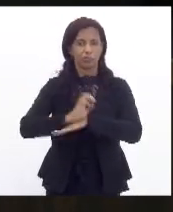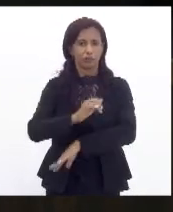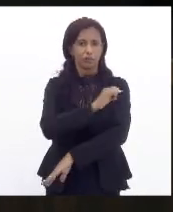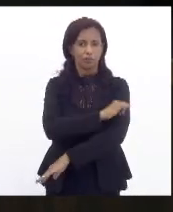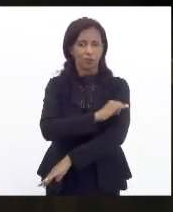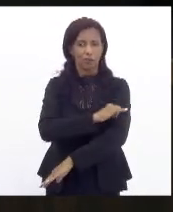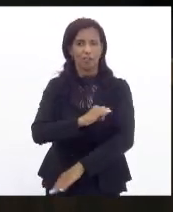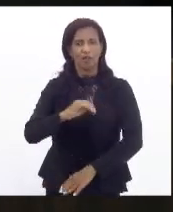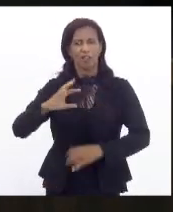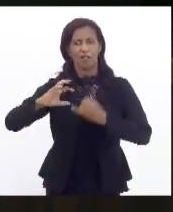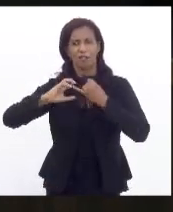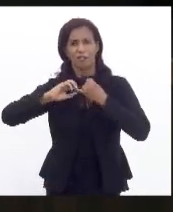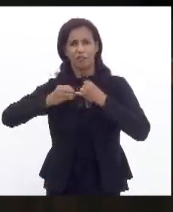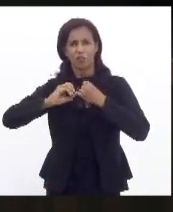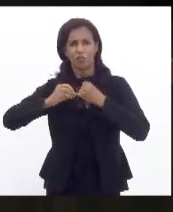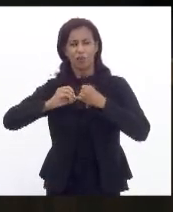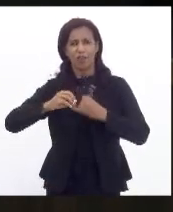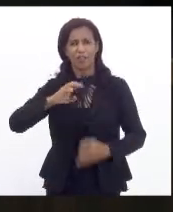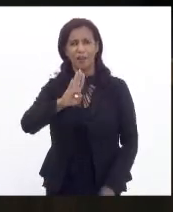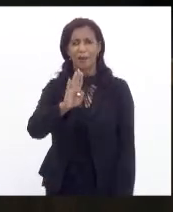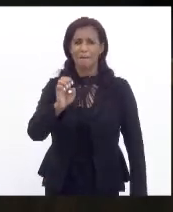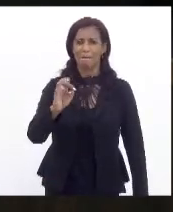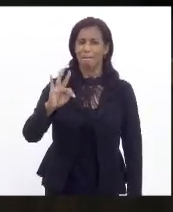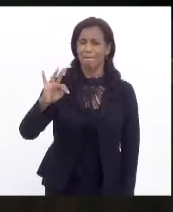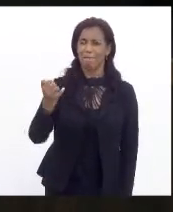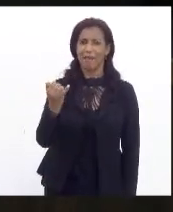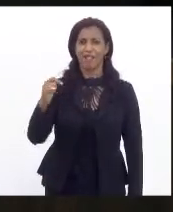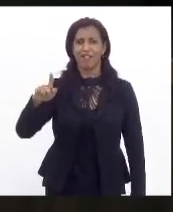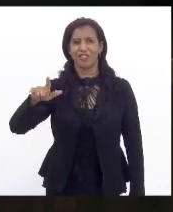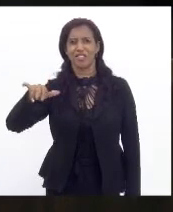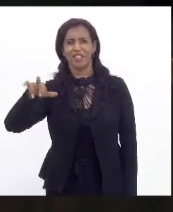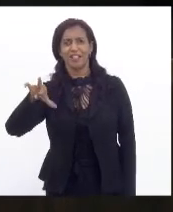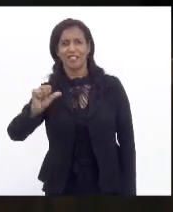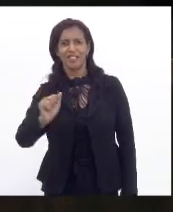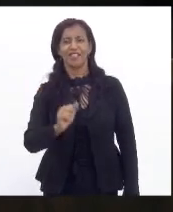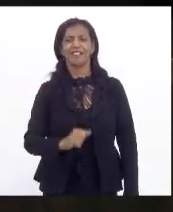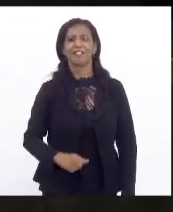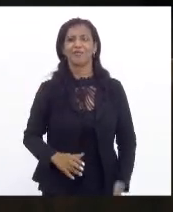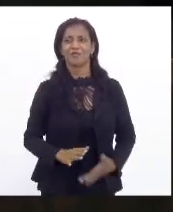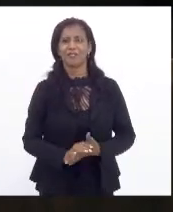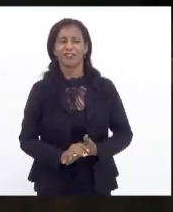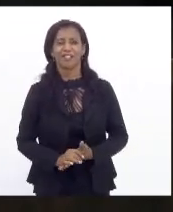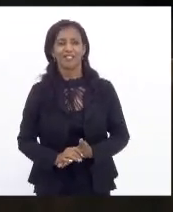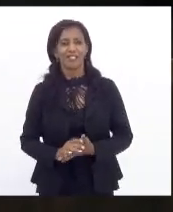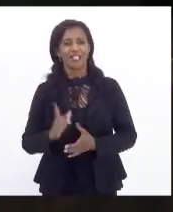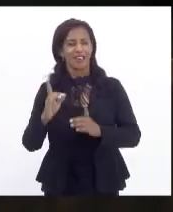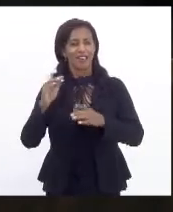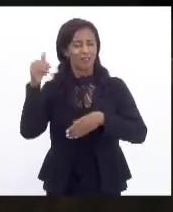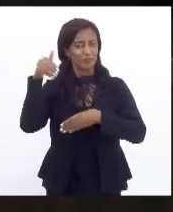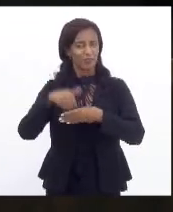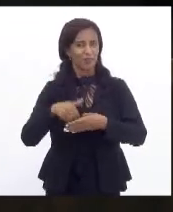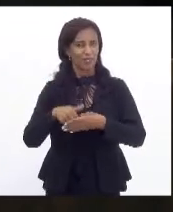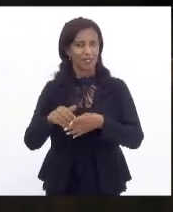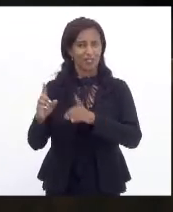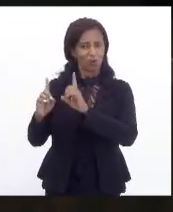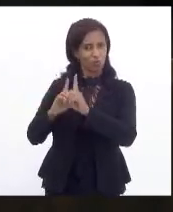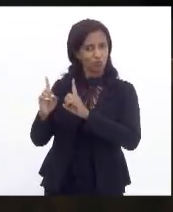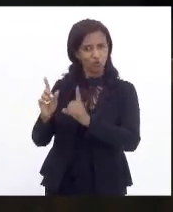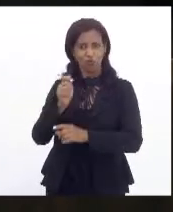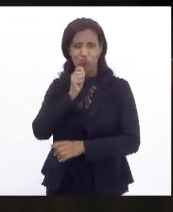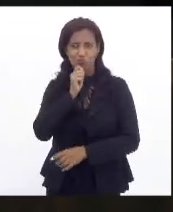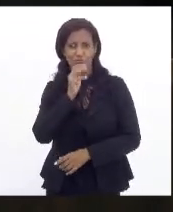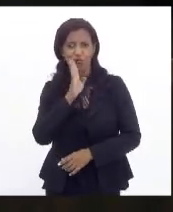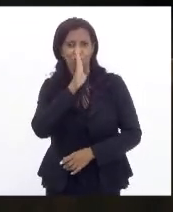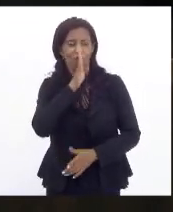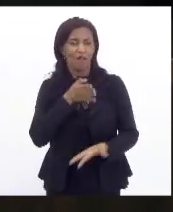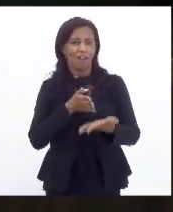a feijoada da Bete Lira. Em discussão, não havendo quem queira discutir, encerrada a discussão, em votação, senhores que aprovam, permaneçam